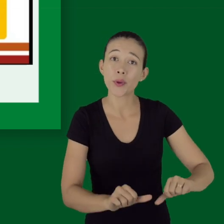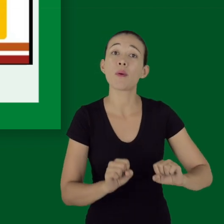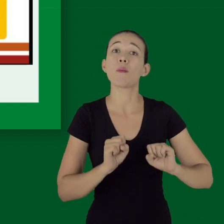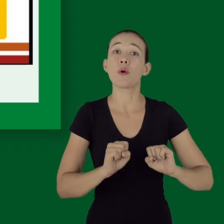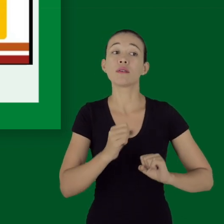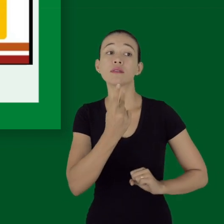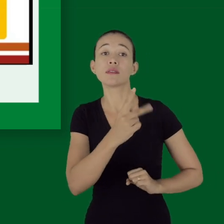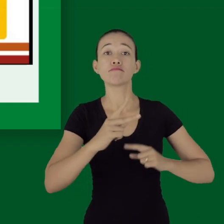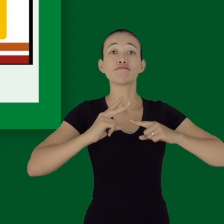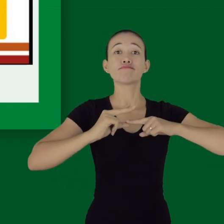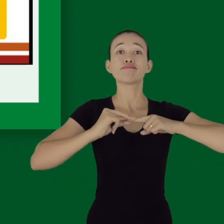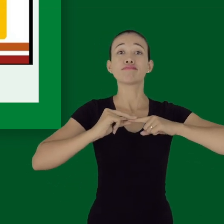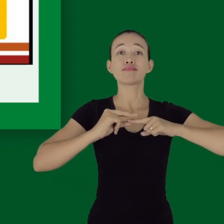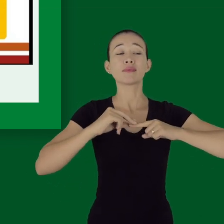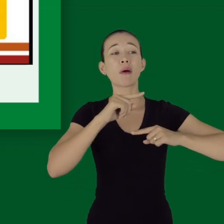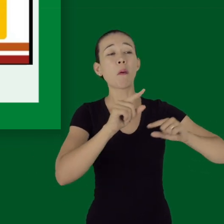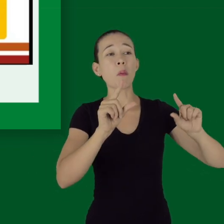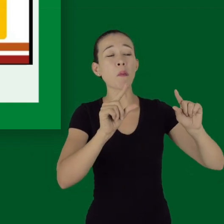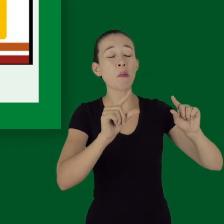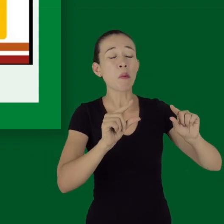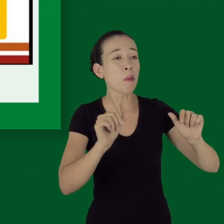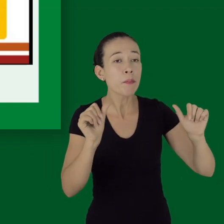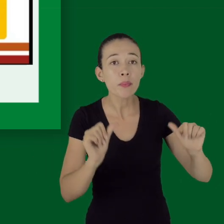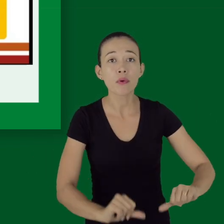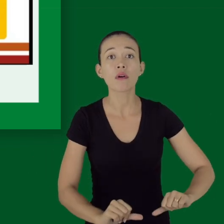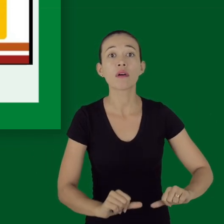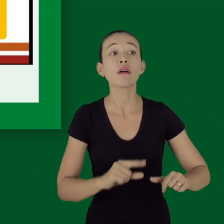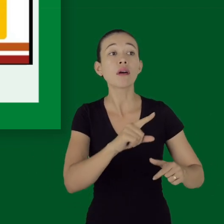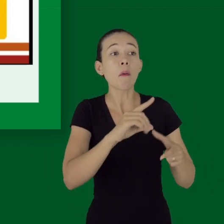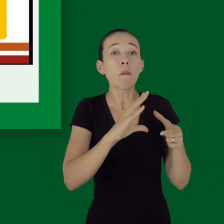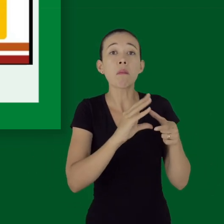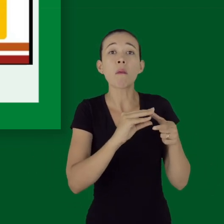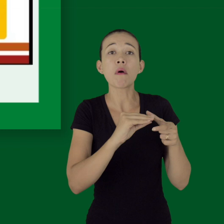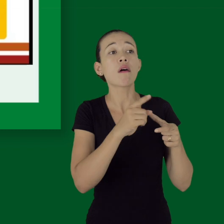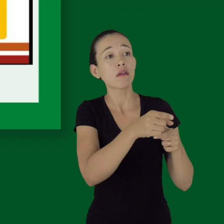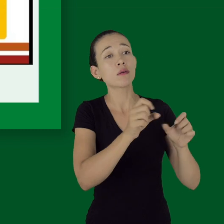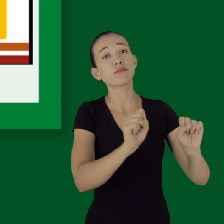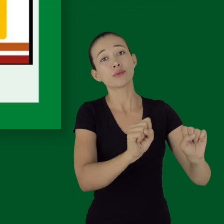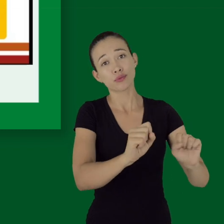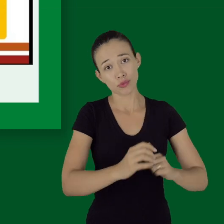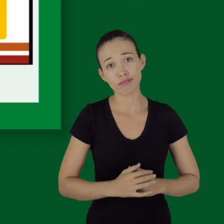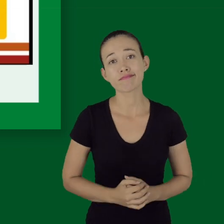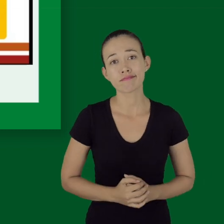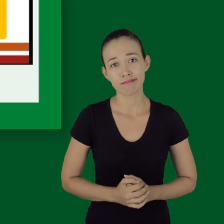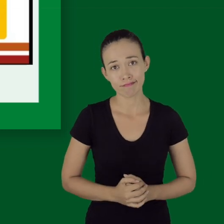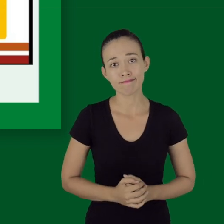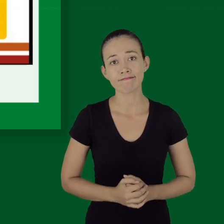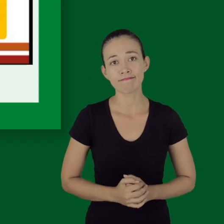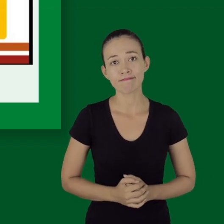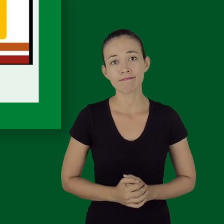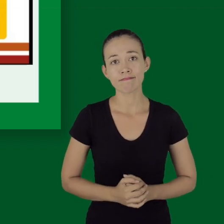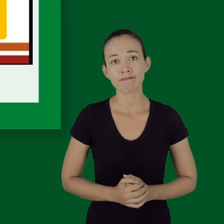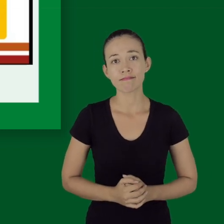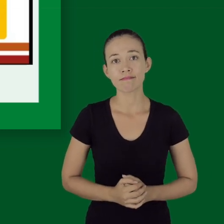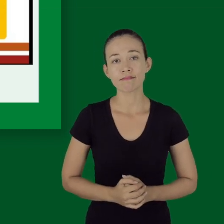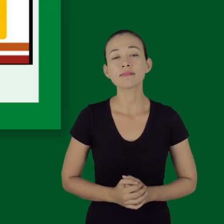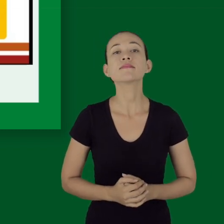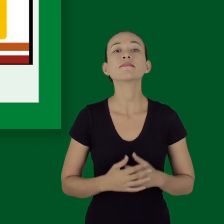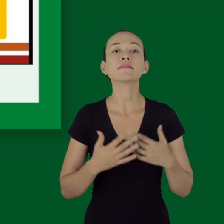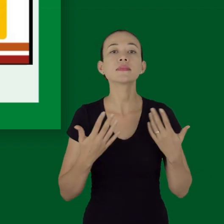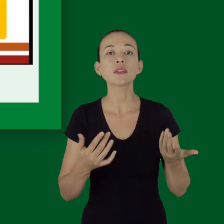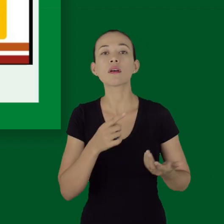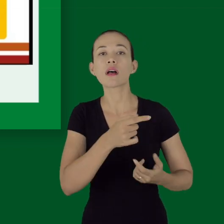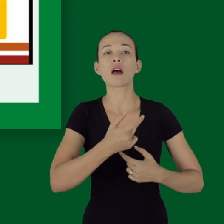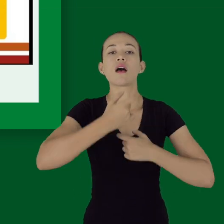de inconsciência, onde eu tenho a base da língua fechando a hipofaringe e o paciente não respira apenas pelo fato de estar